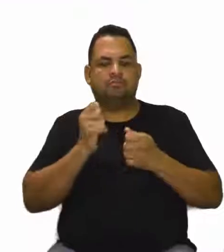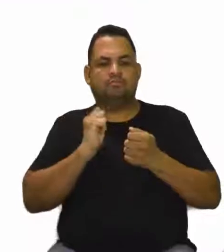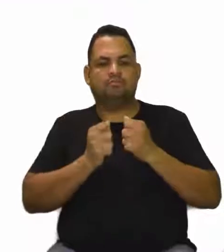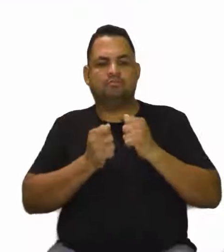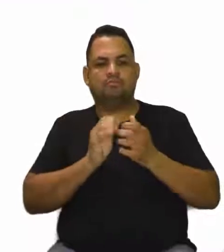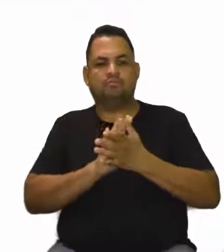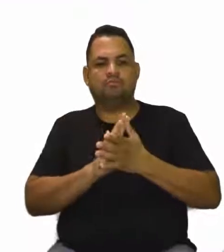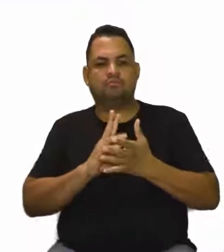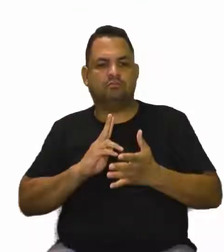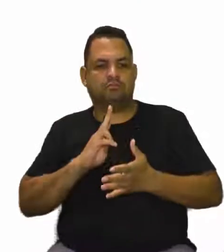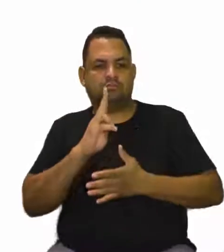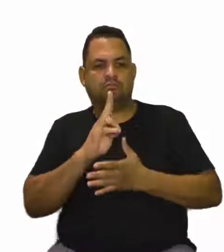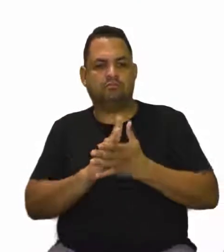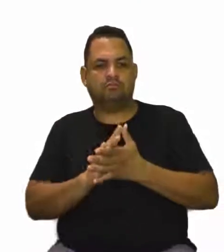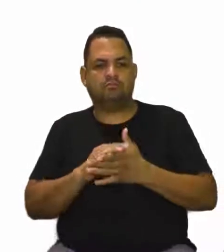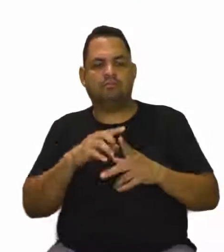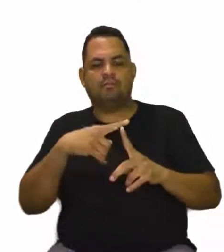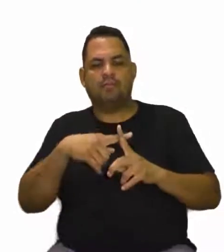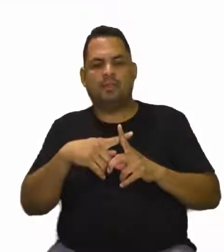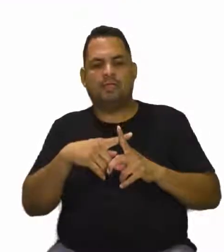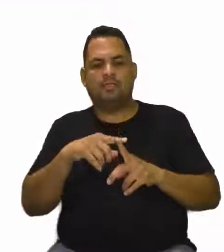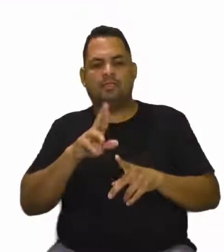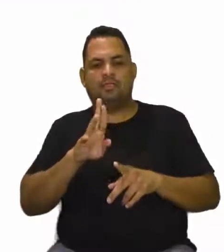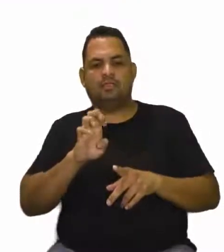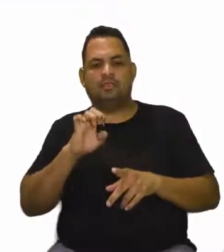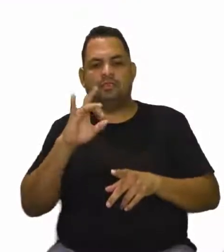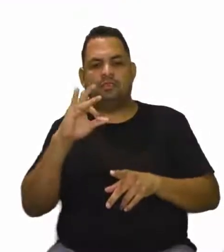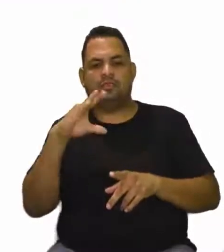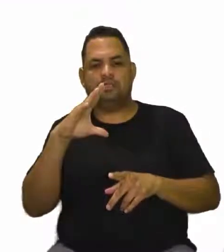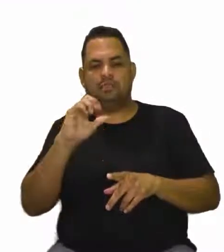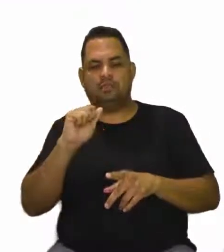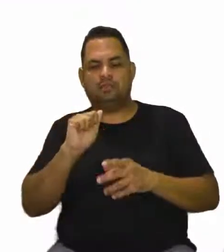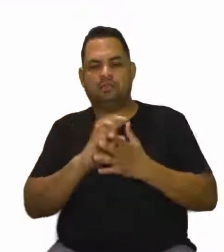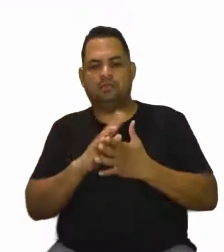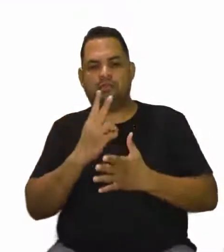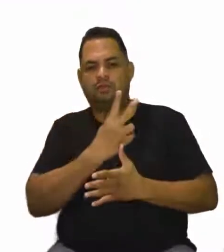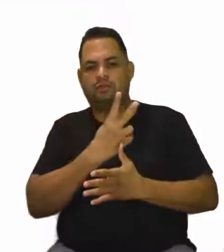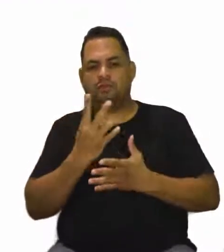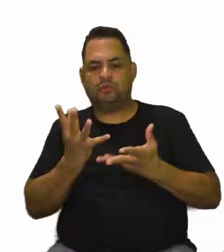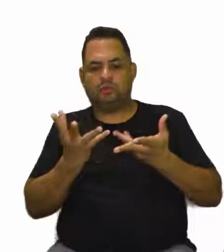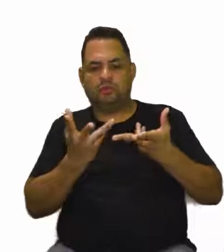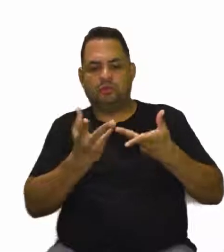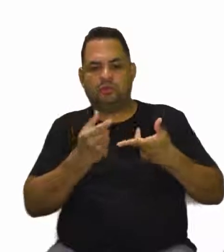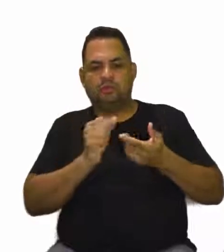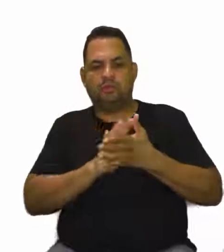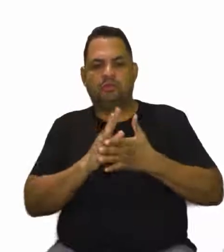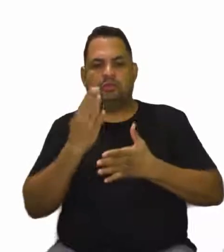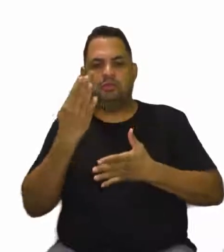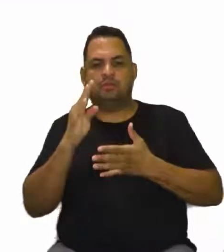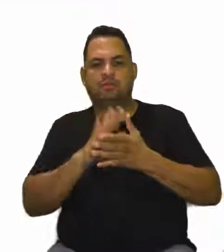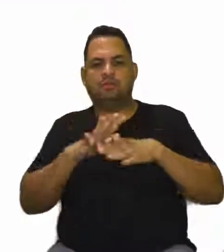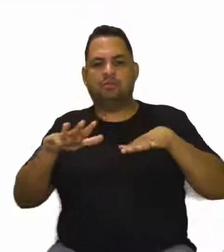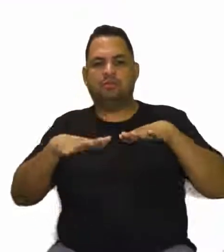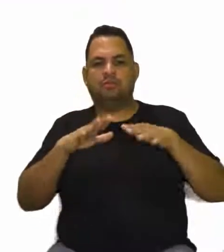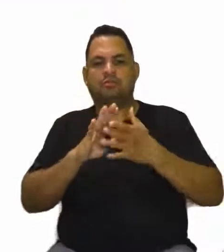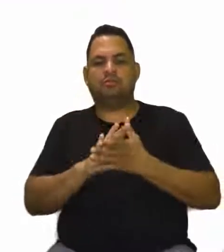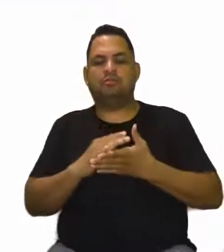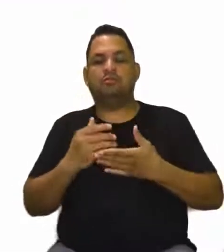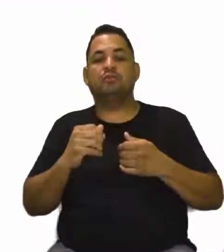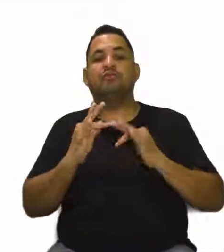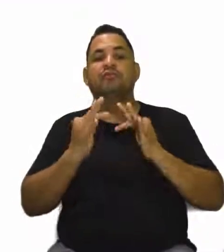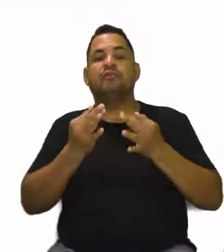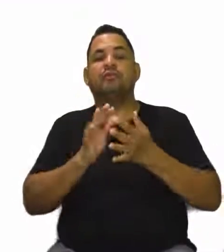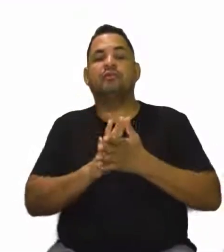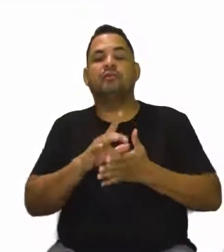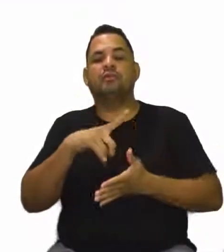trabalho força mais resistência, duas habilidades biomotoras. O que eu ganho no final,